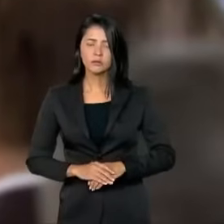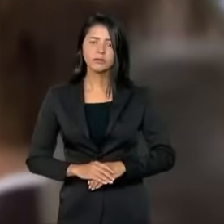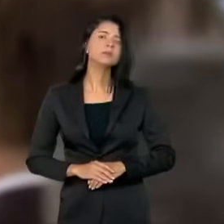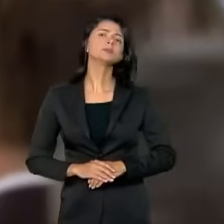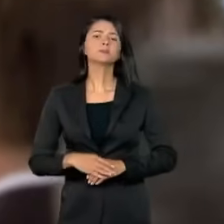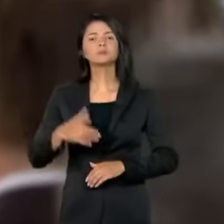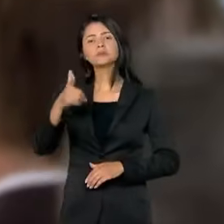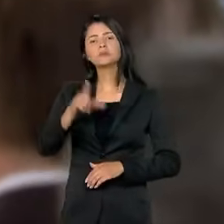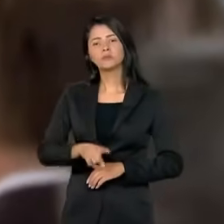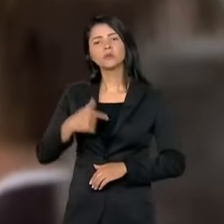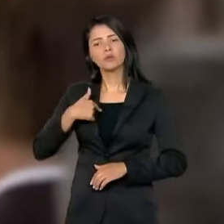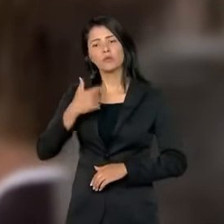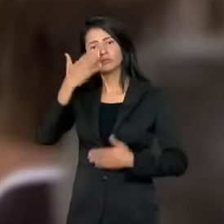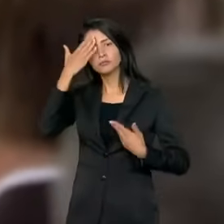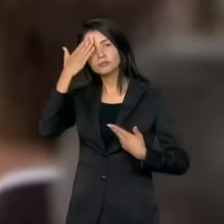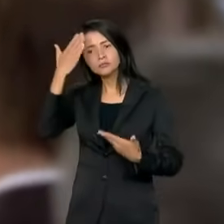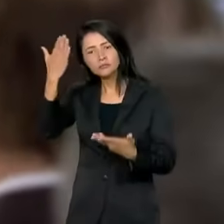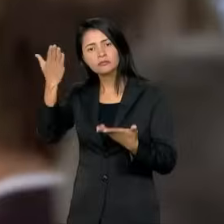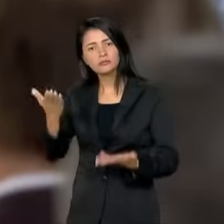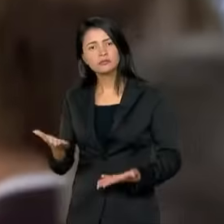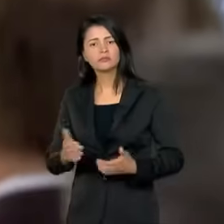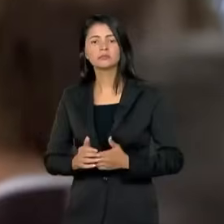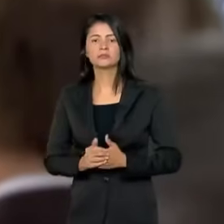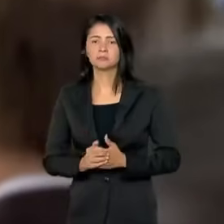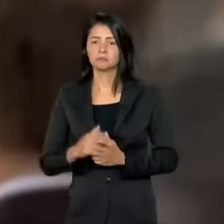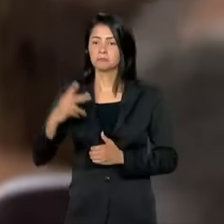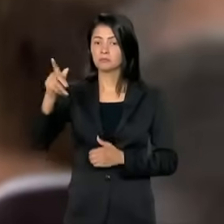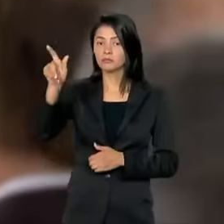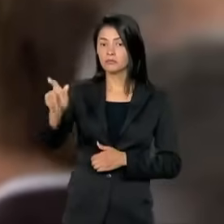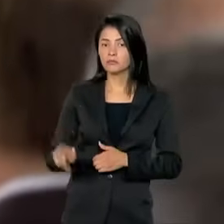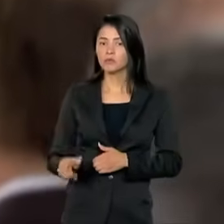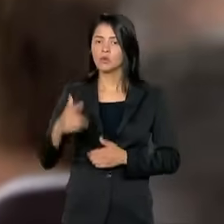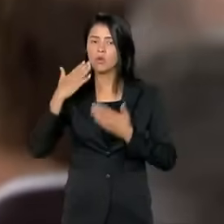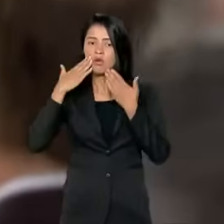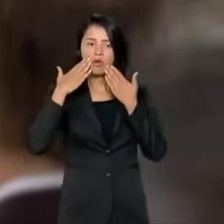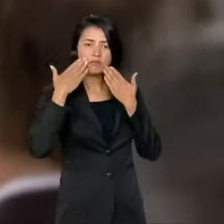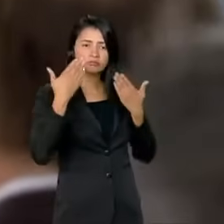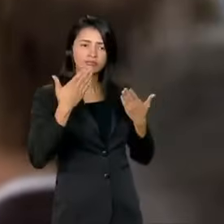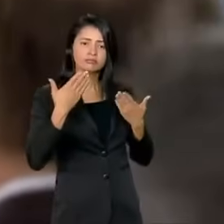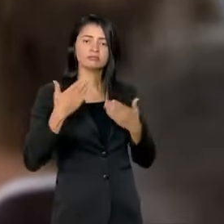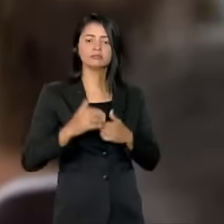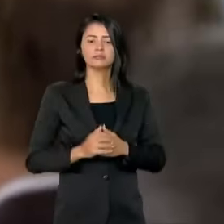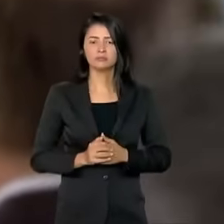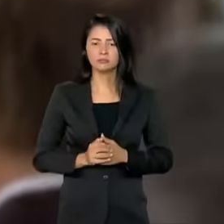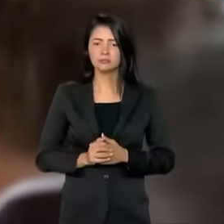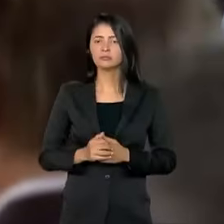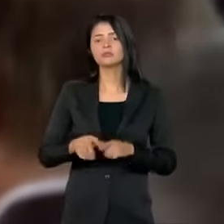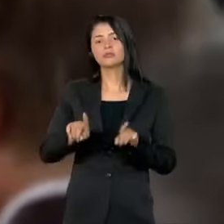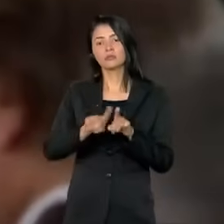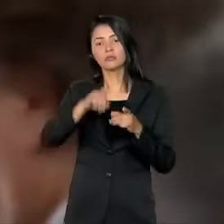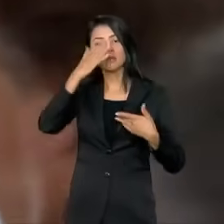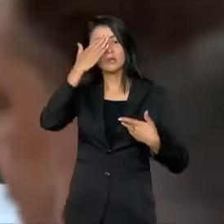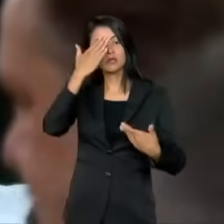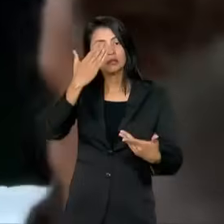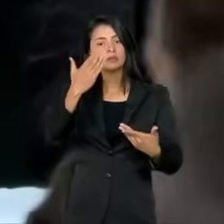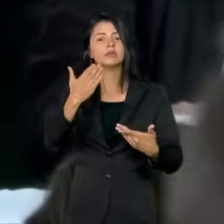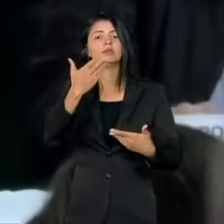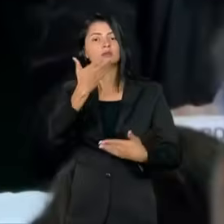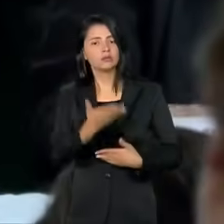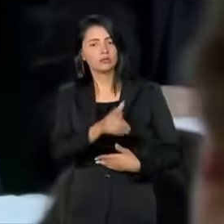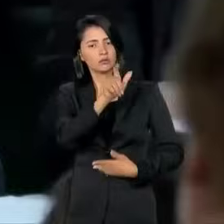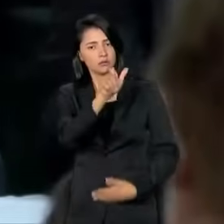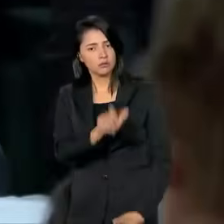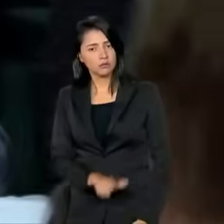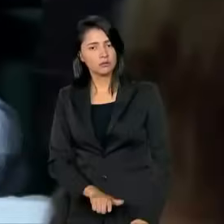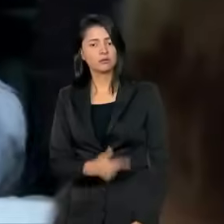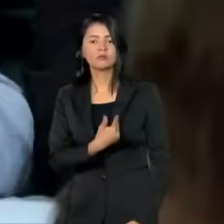Mais uma vez, eu quero dizer obrigado pela sua apresentação. Quero agradecer ao